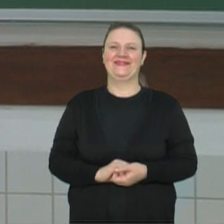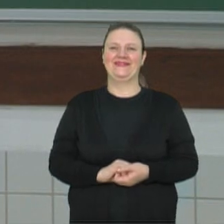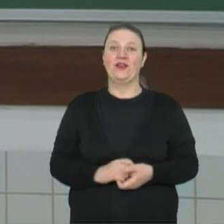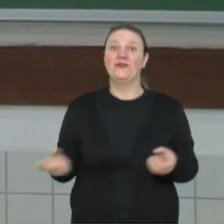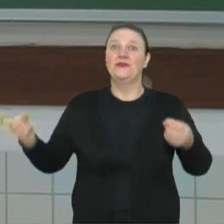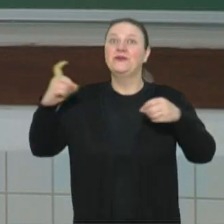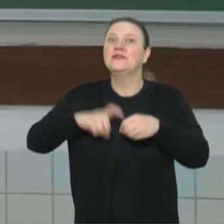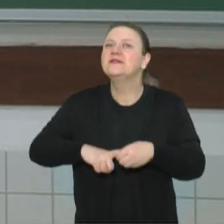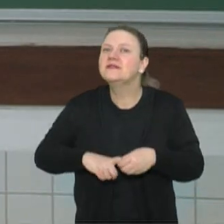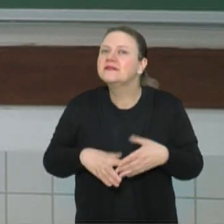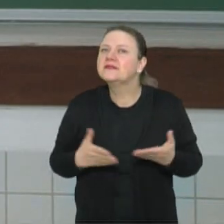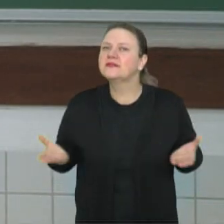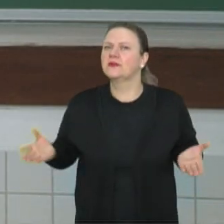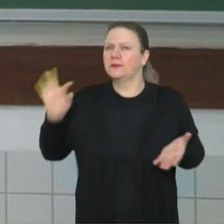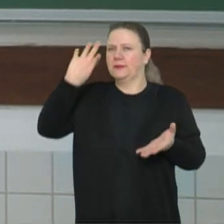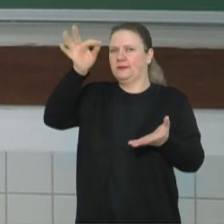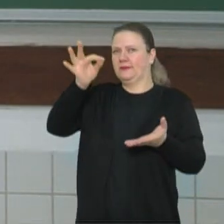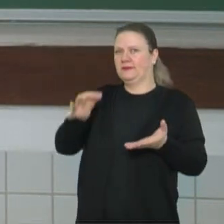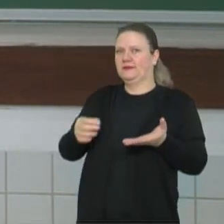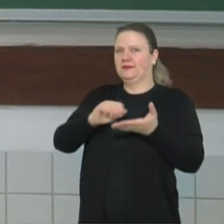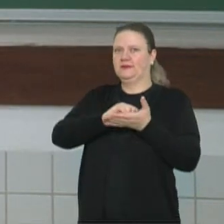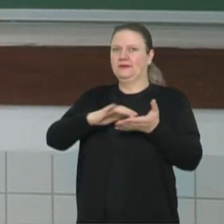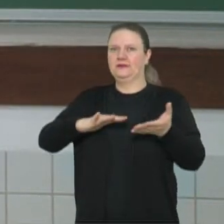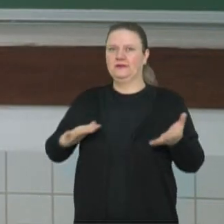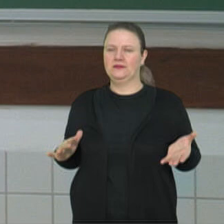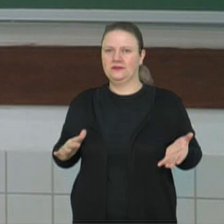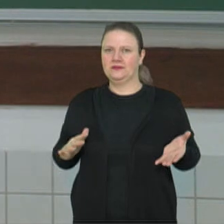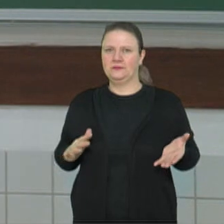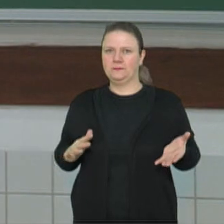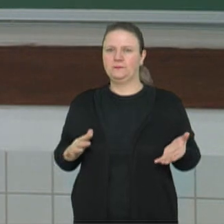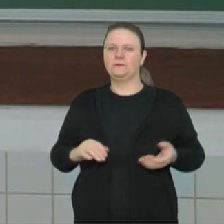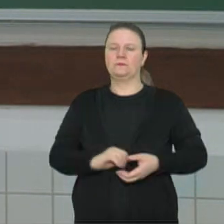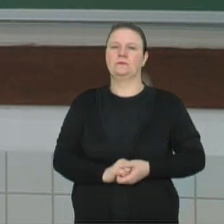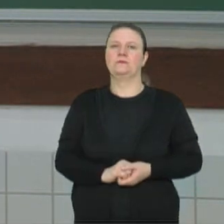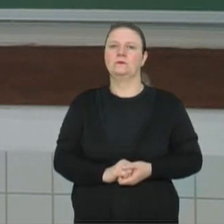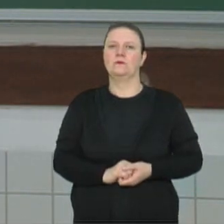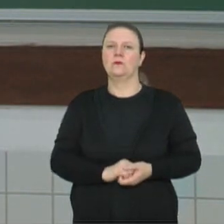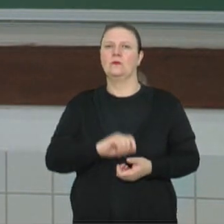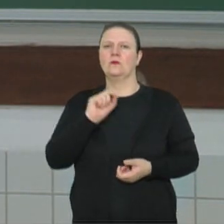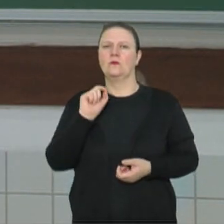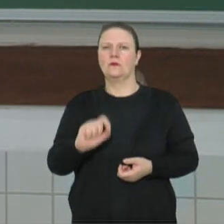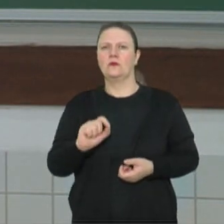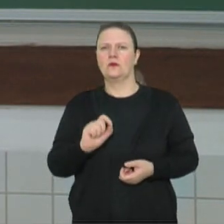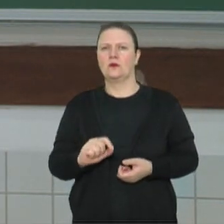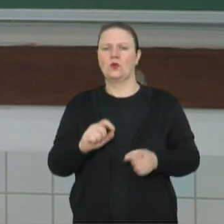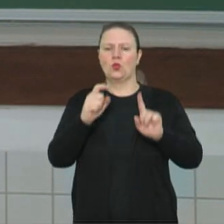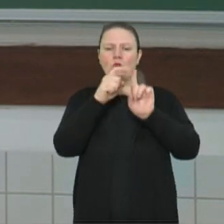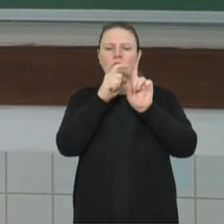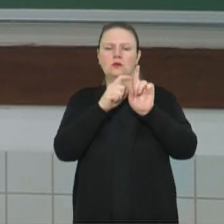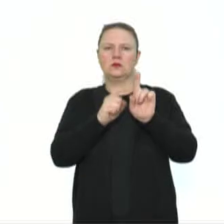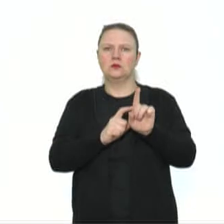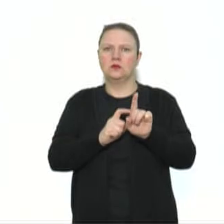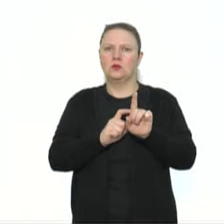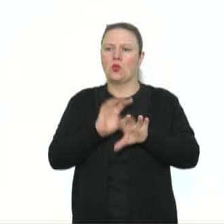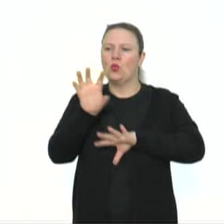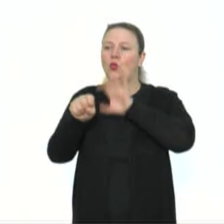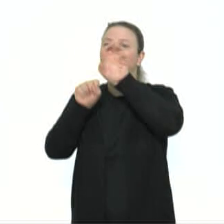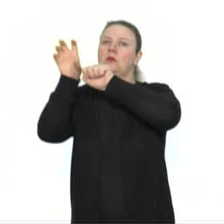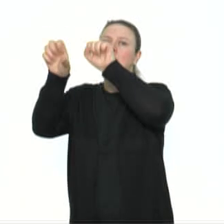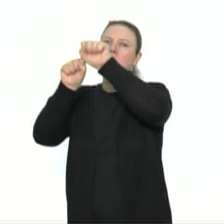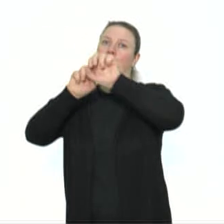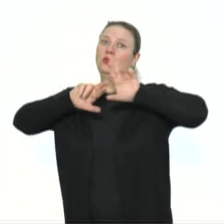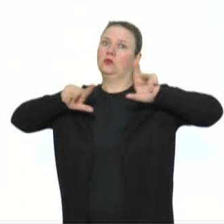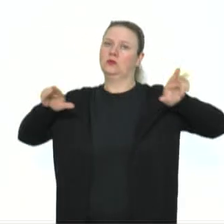E voltando, galera, com a correção da atividade que tinha ficado aqui para vocês, que era o quê? Das modalidades escaladas ao ar livre,